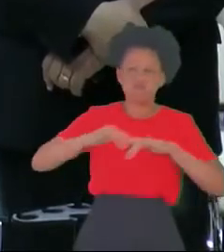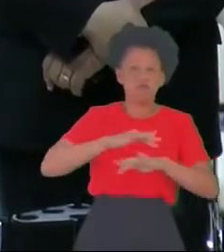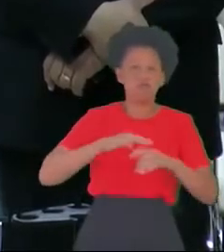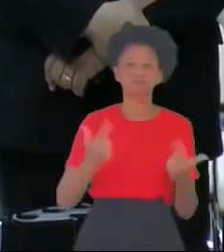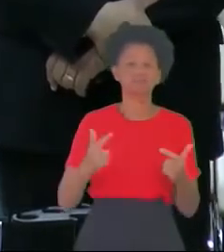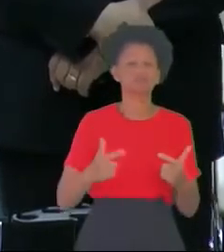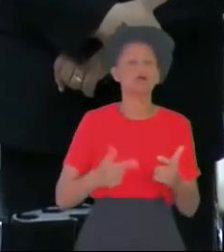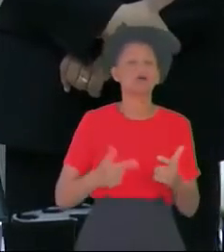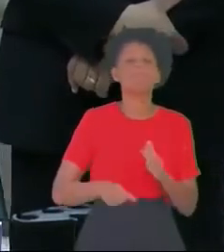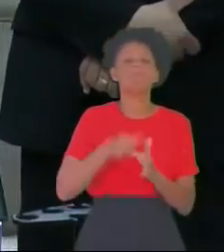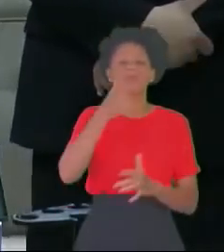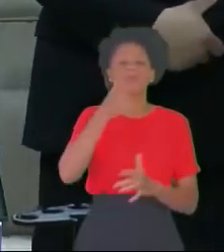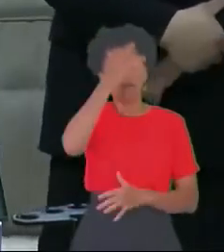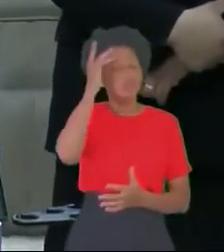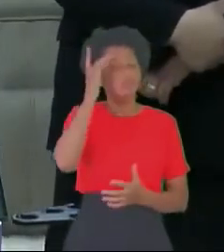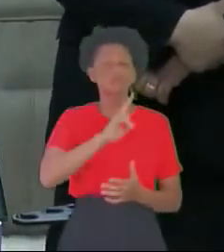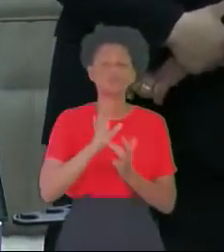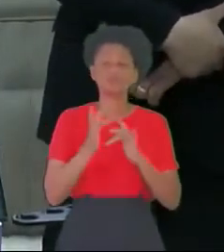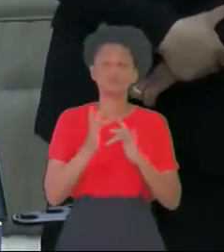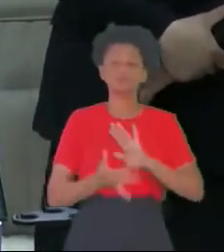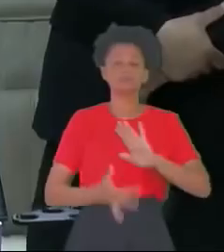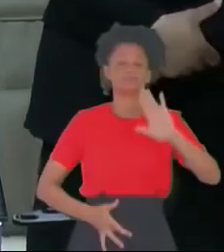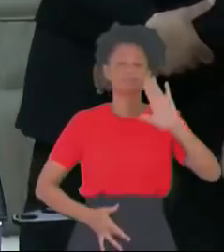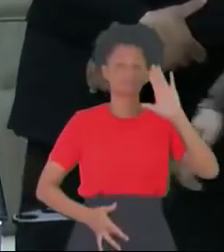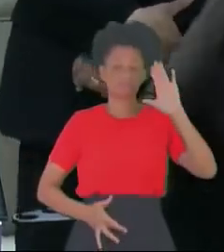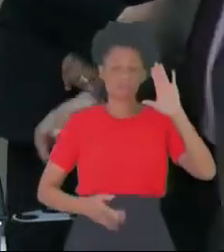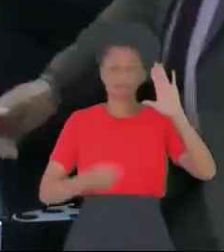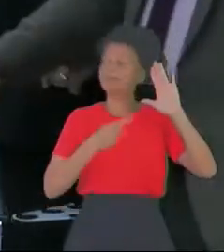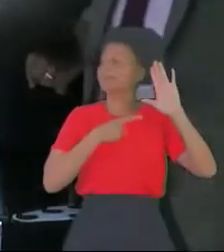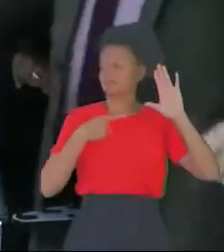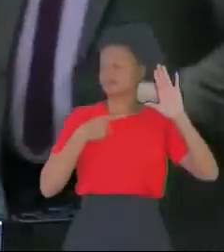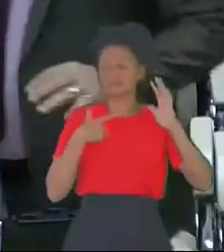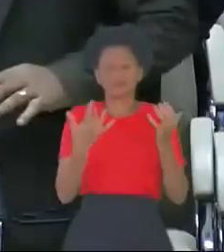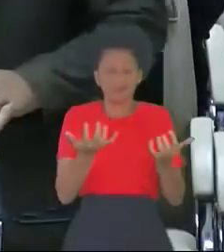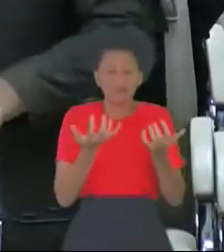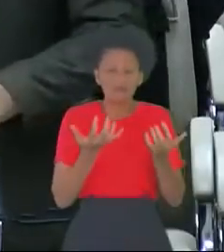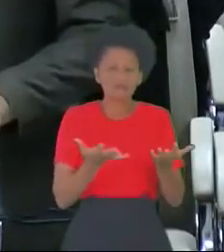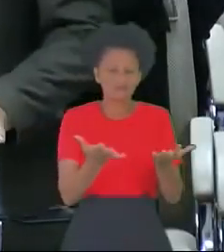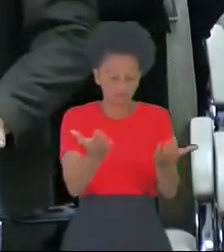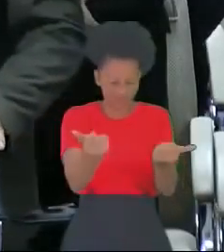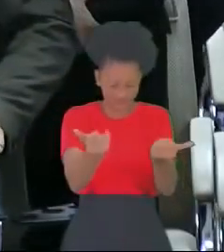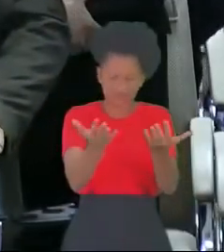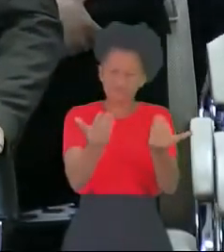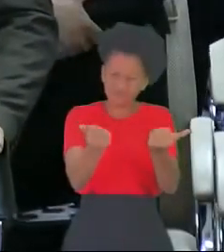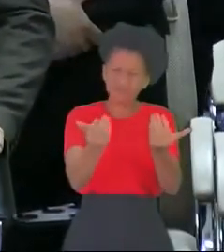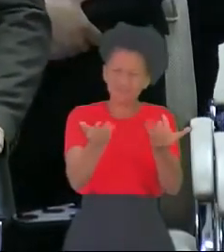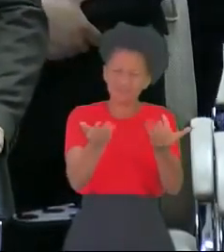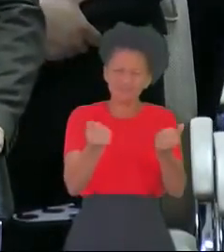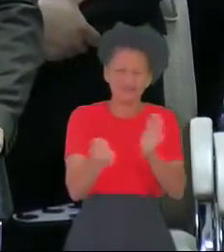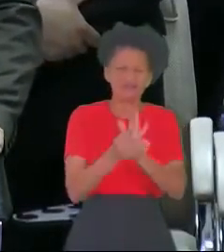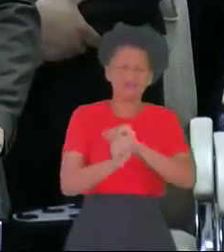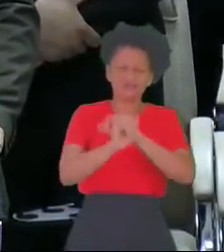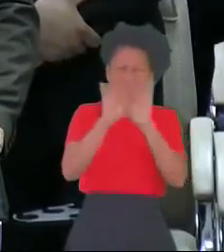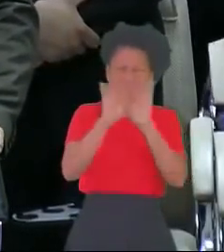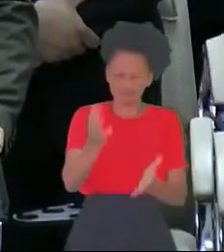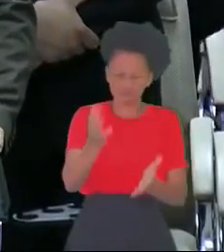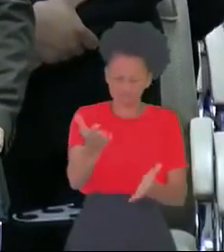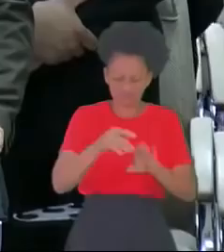nome de Jesus? Levante a mão e diga, pastor, eu quero. Venha, minha irmã, glória a Deus. Aleluia, venha aqui ao pé do